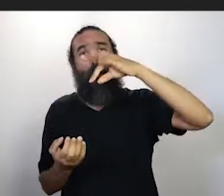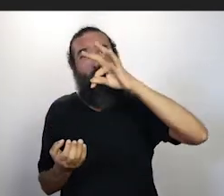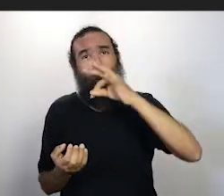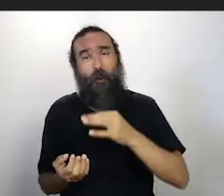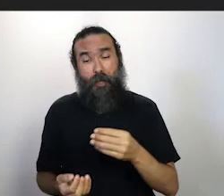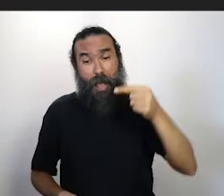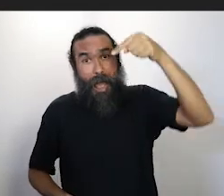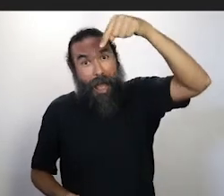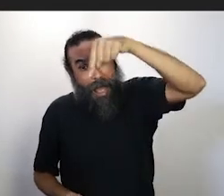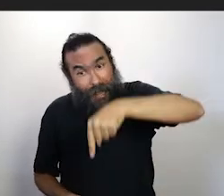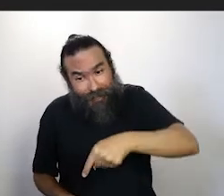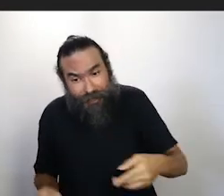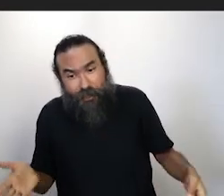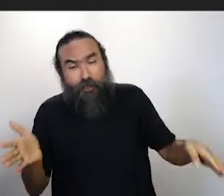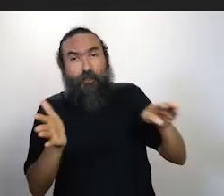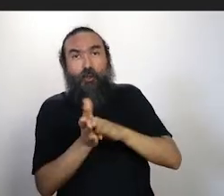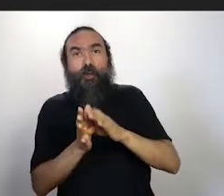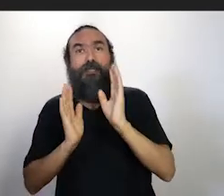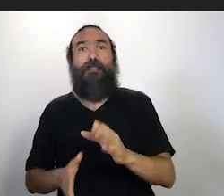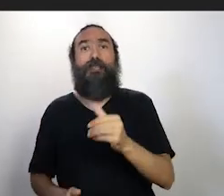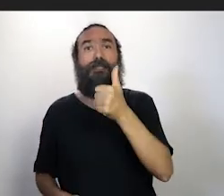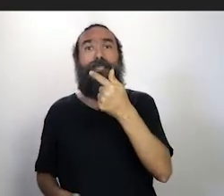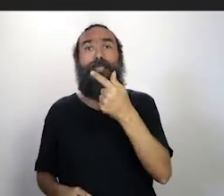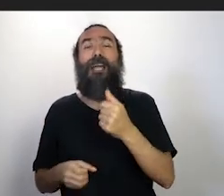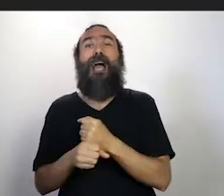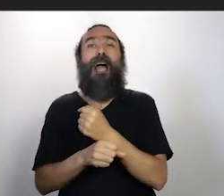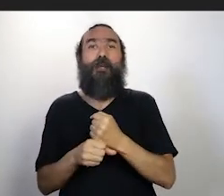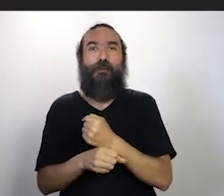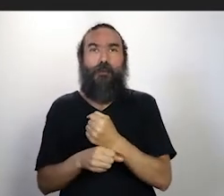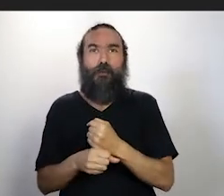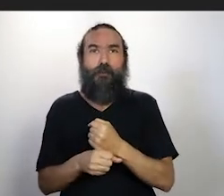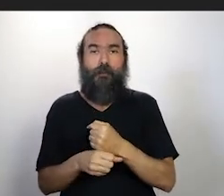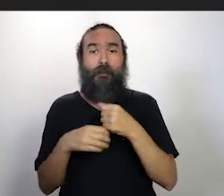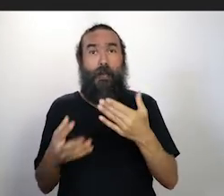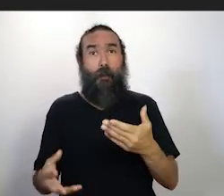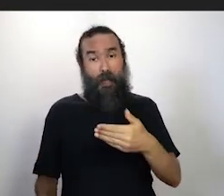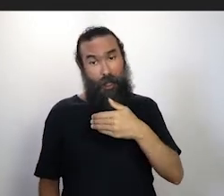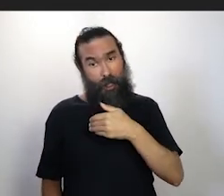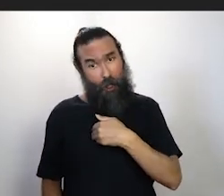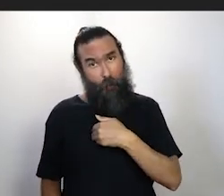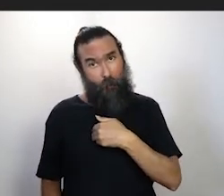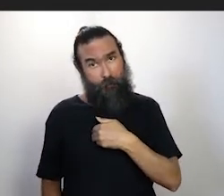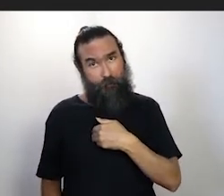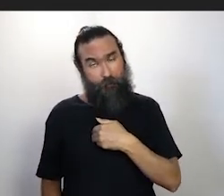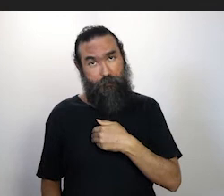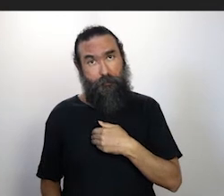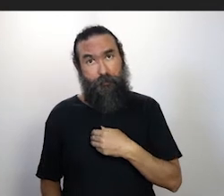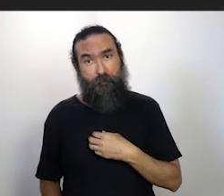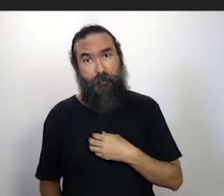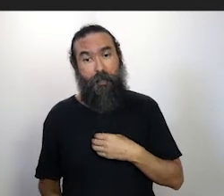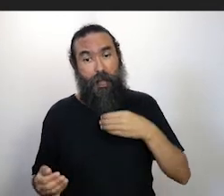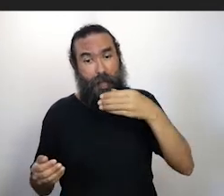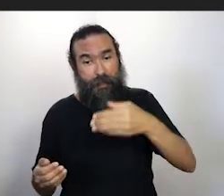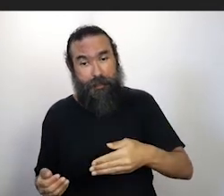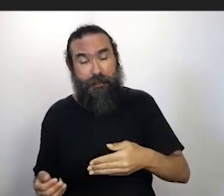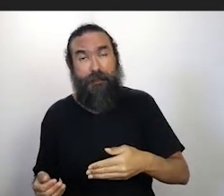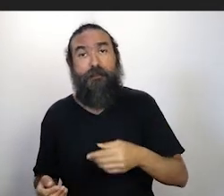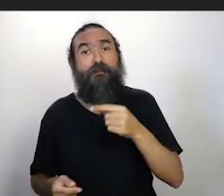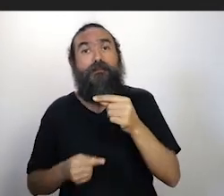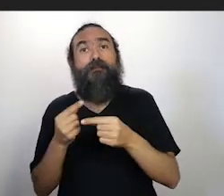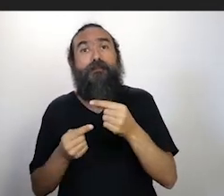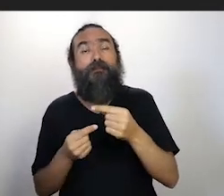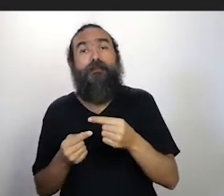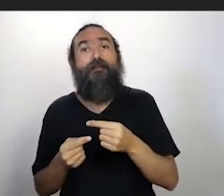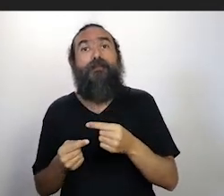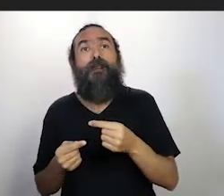aqui na Chapada dos Veadeiros. E eu me proponho nessa mesa assim, a gente pensar um pouco sobre a